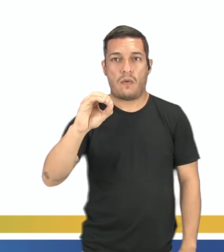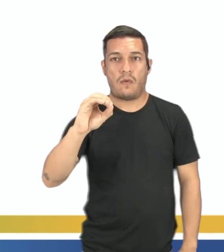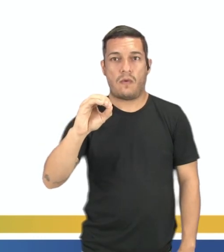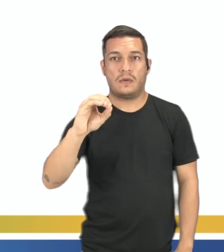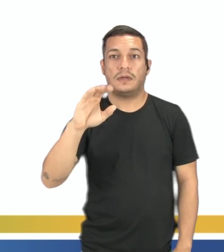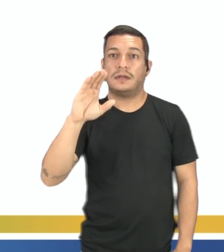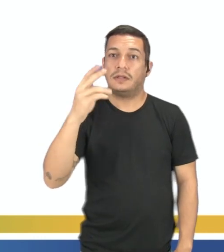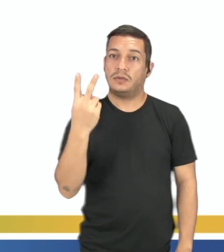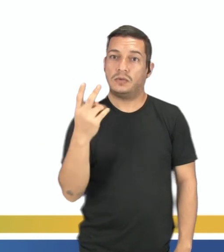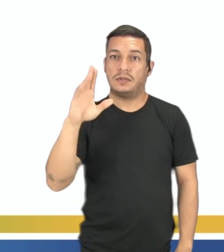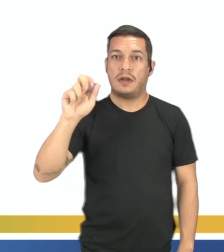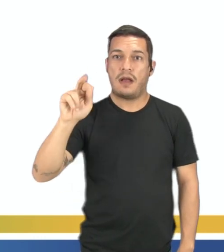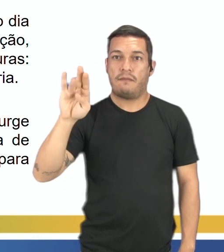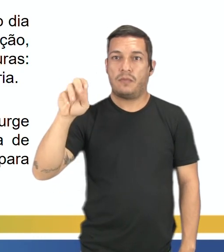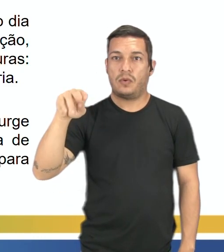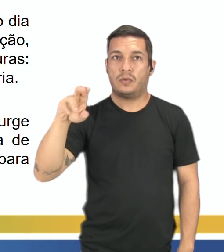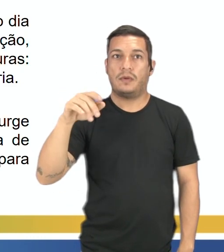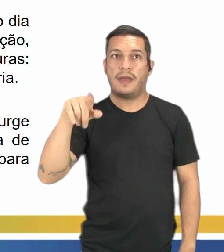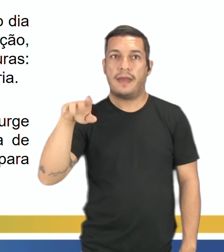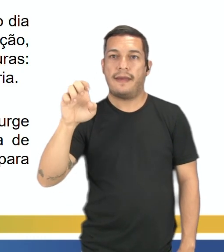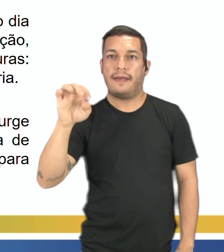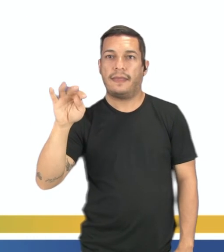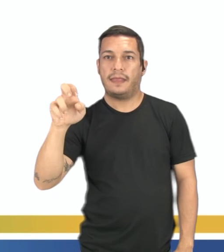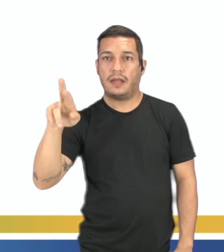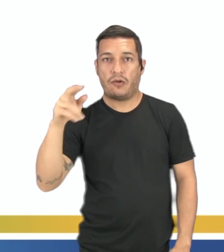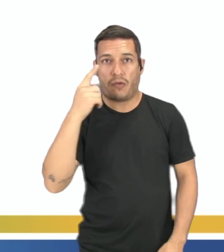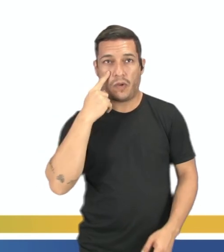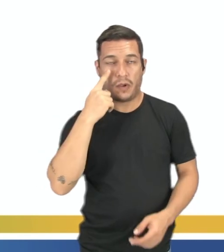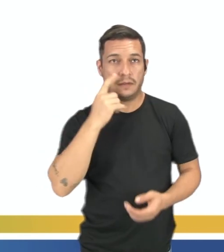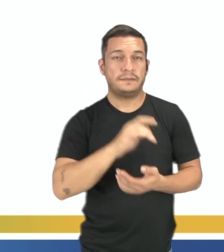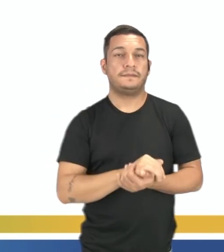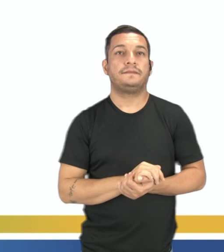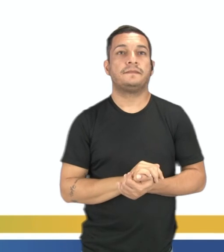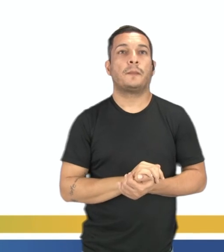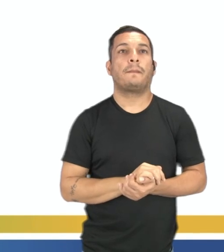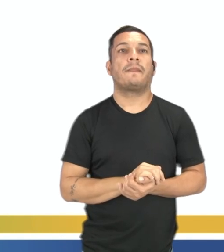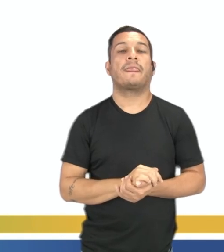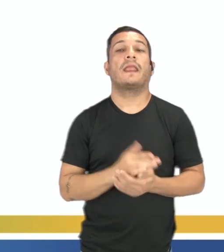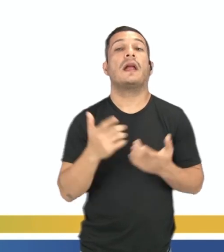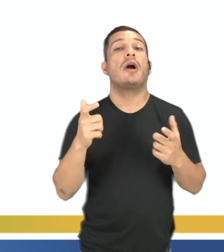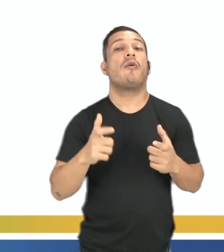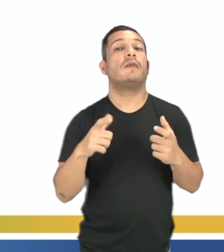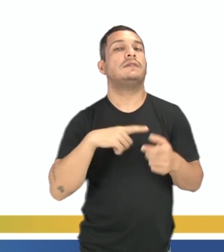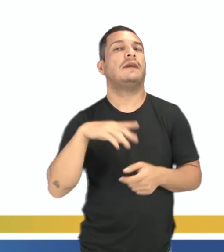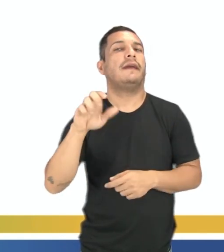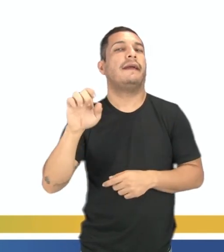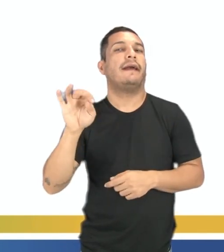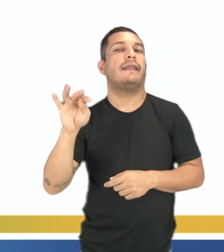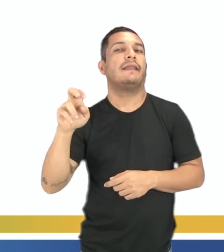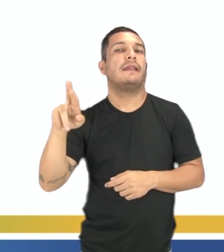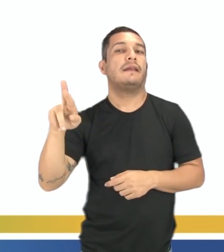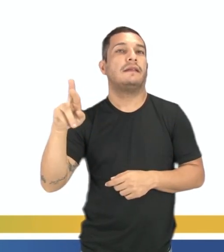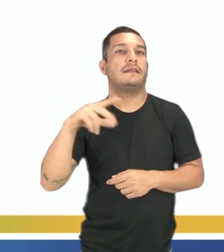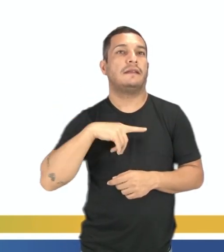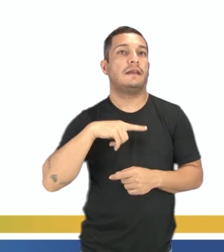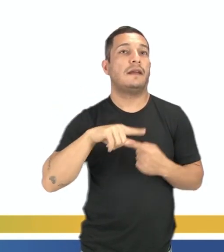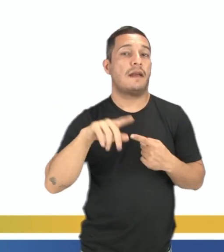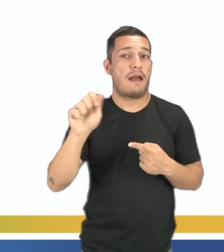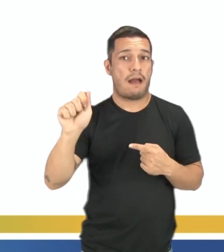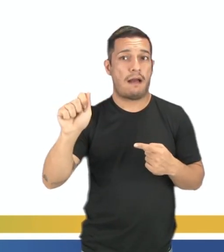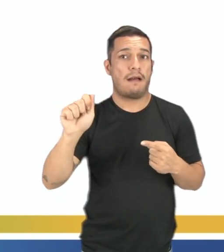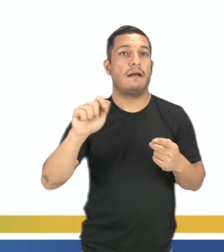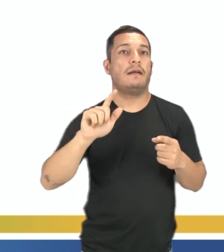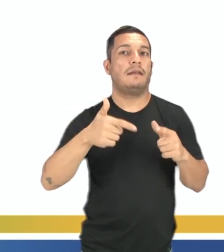dois carbonos é um hetero então eu venho aqui na questão a onde tem é ter olha que eu tenho é